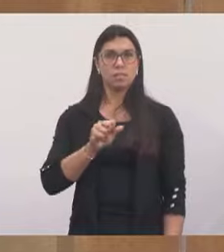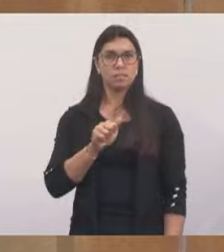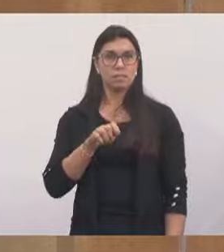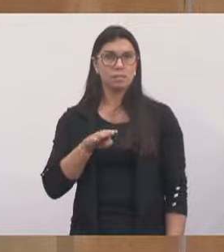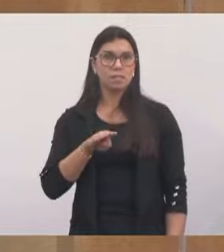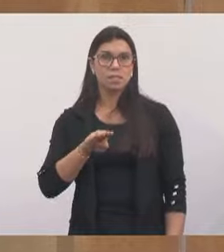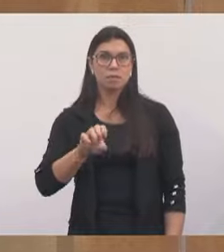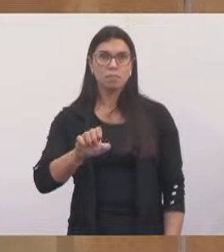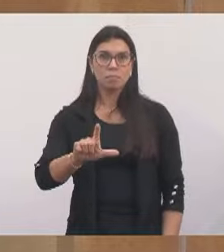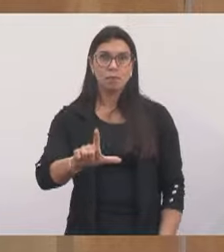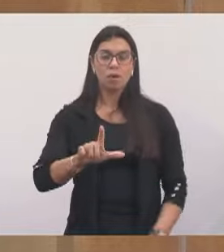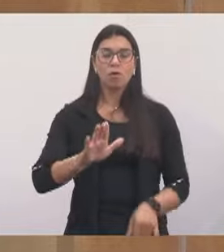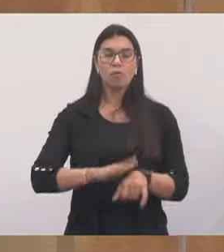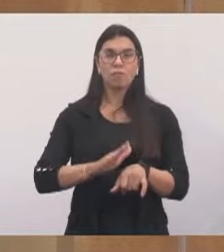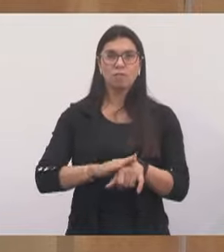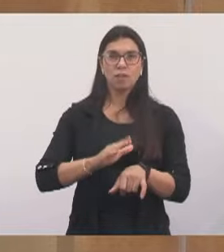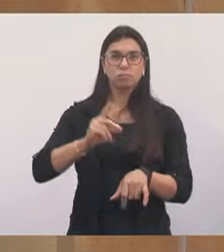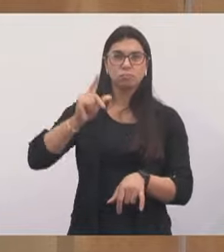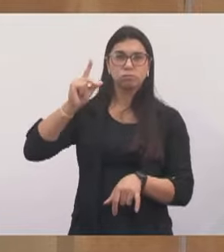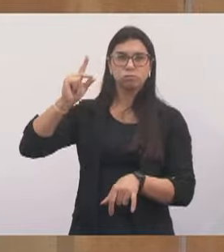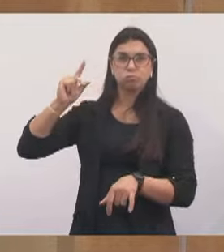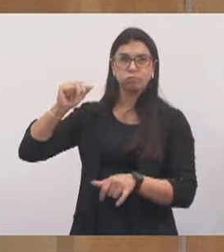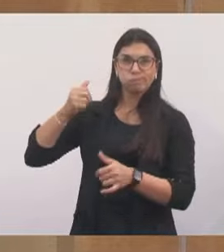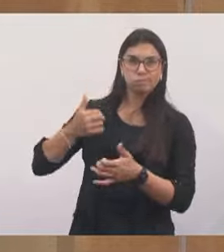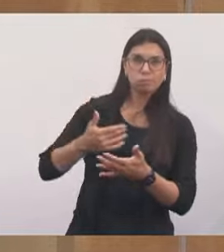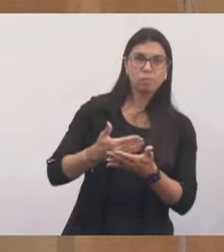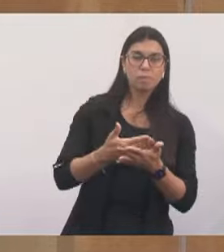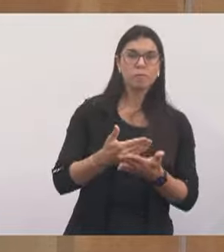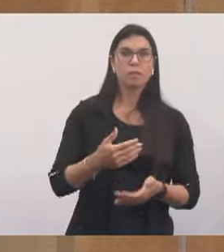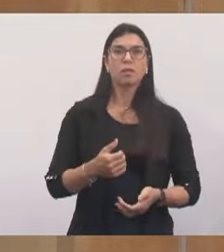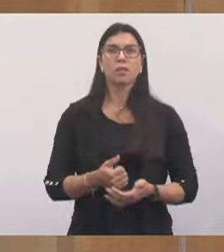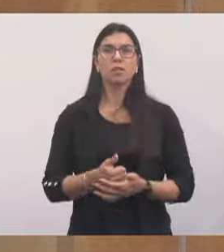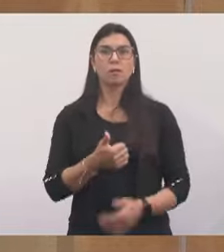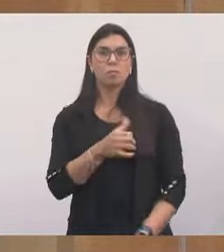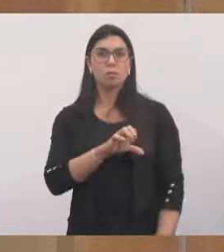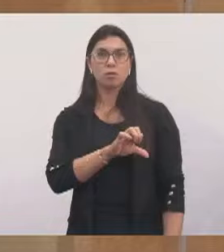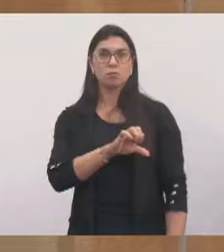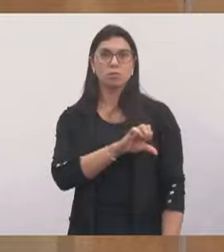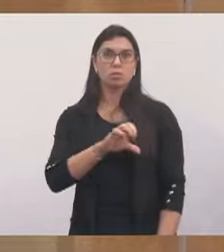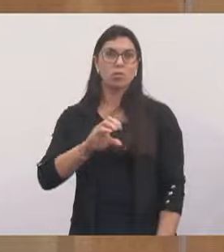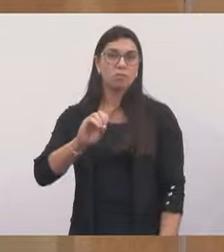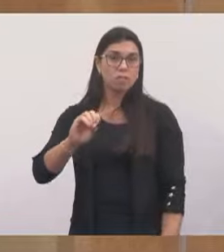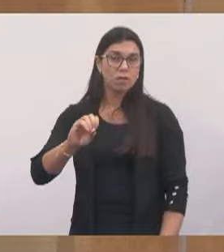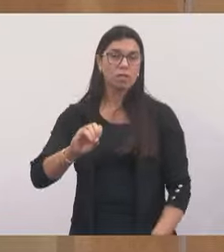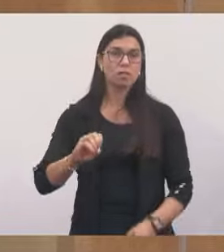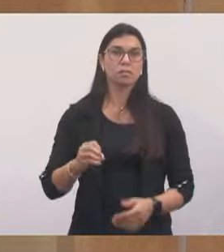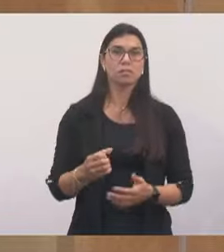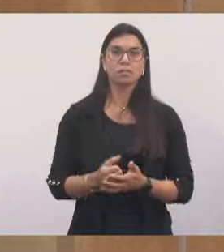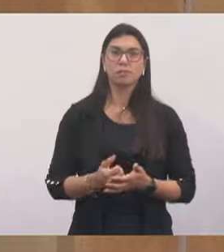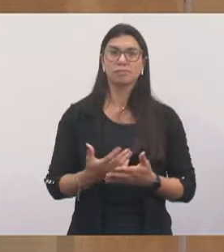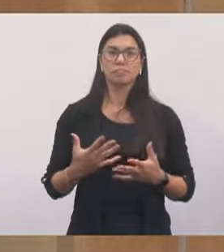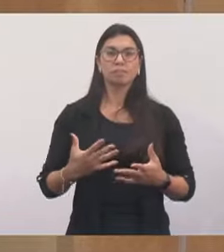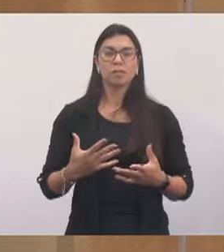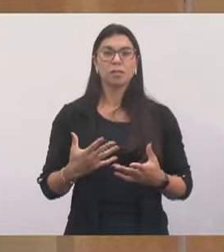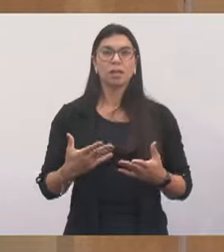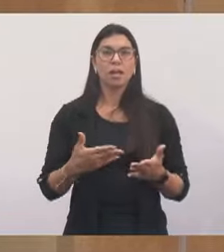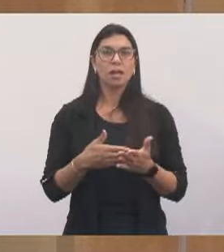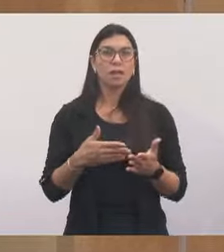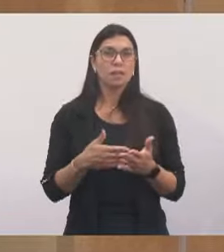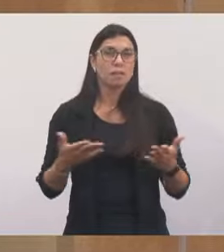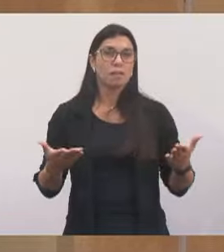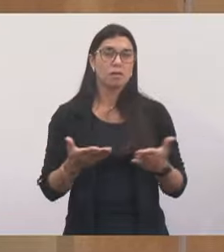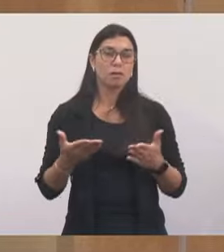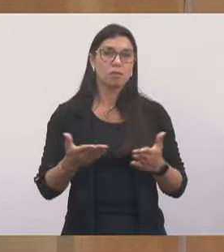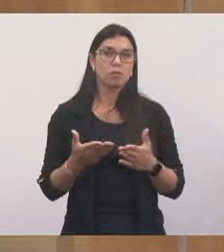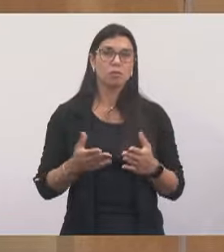desde da década de 90 no município de Jacareí. Atividade de ginástica, né, tem trabalha muito